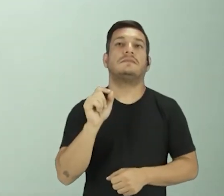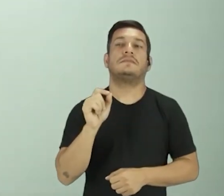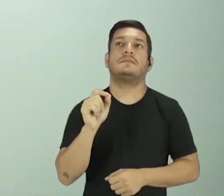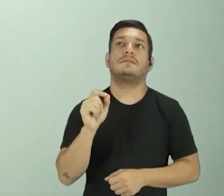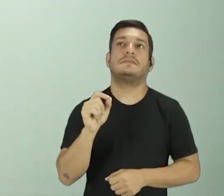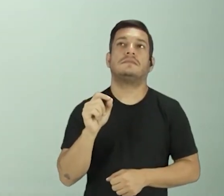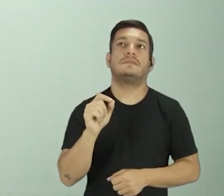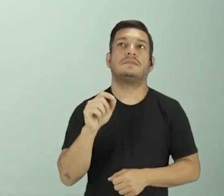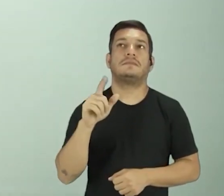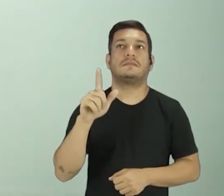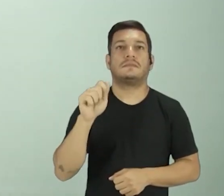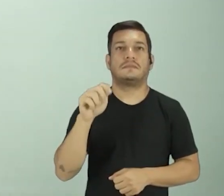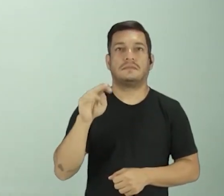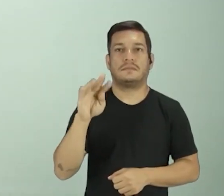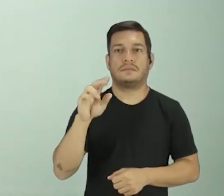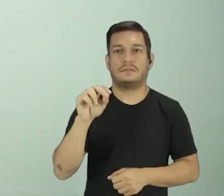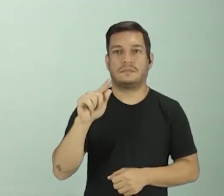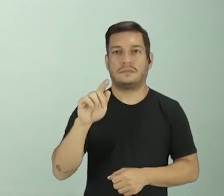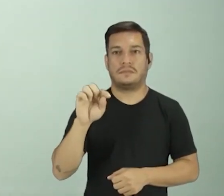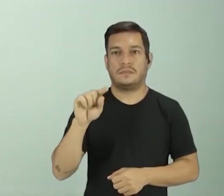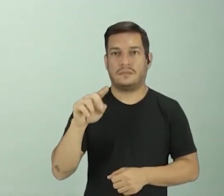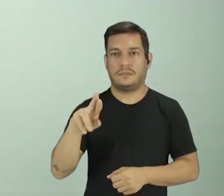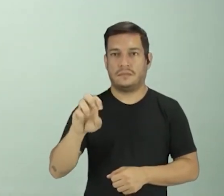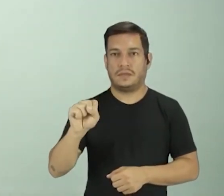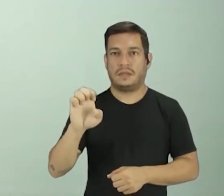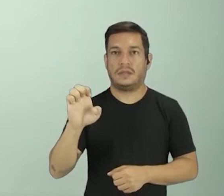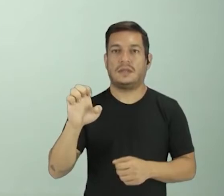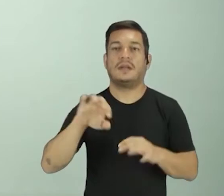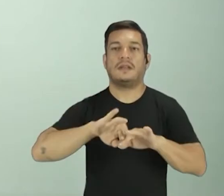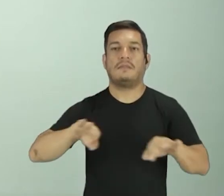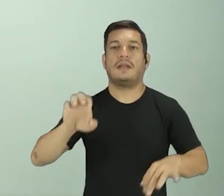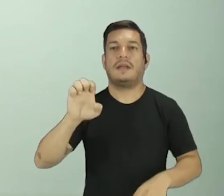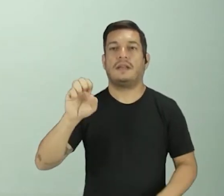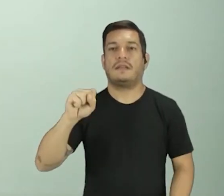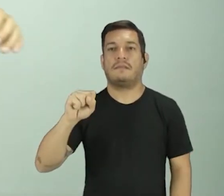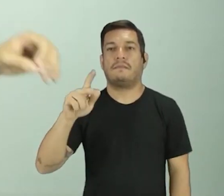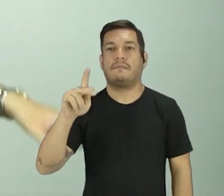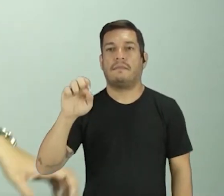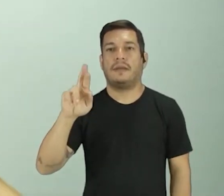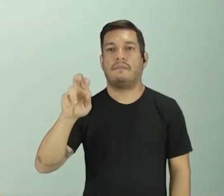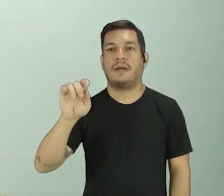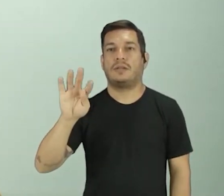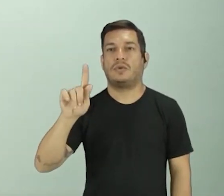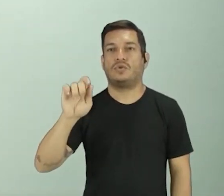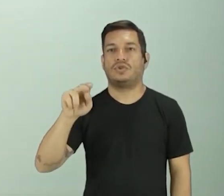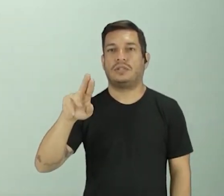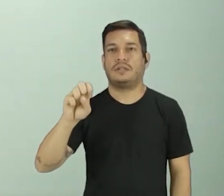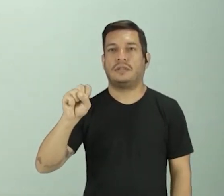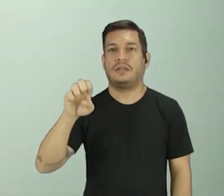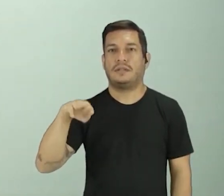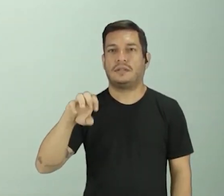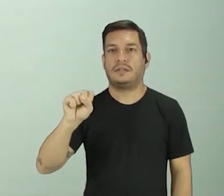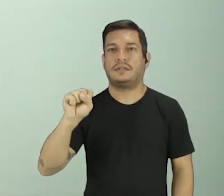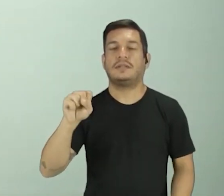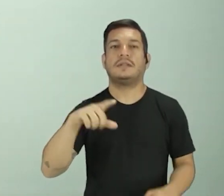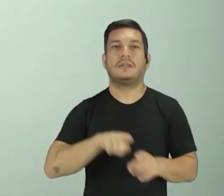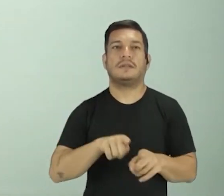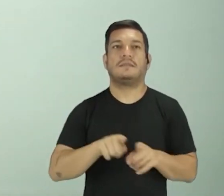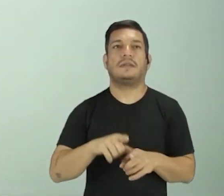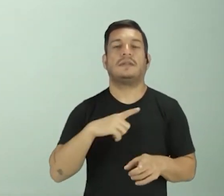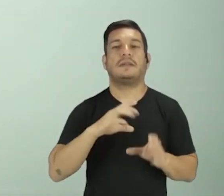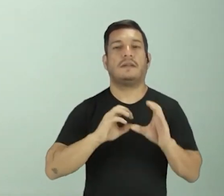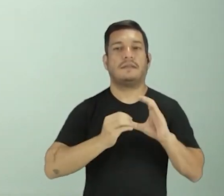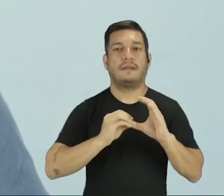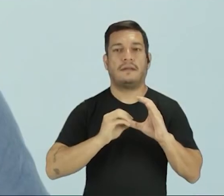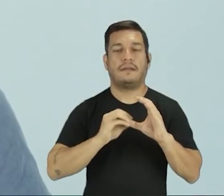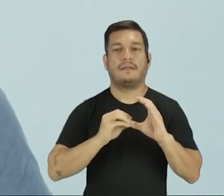a gametogênese separada em espermatogênese e oogênese. Nós temos nas